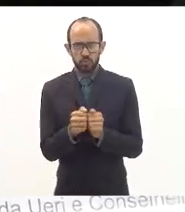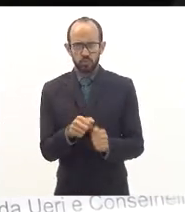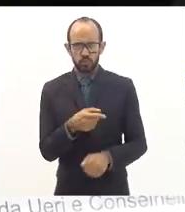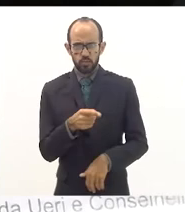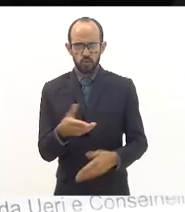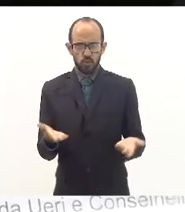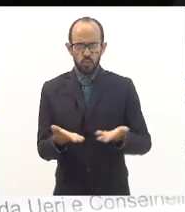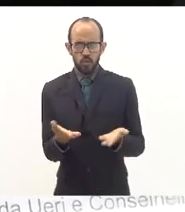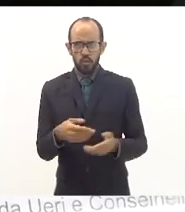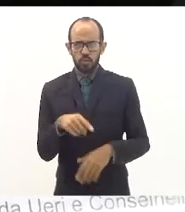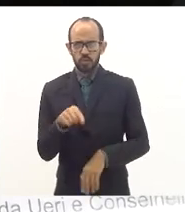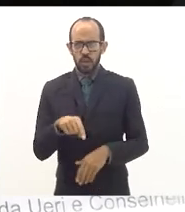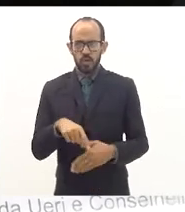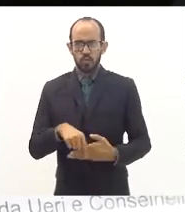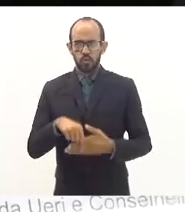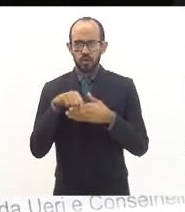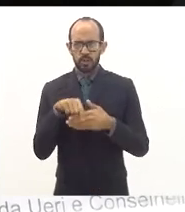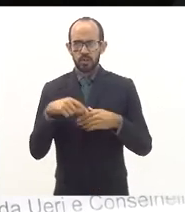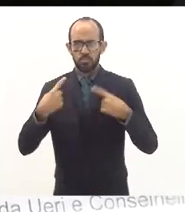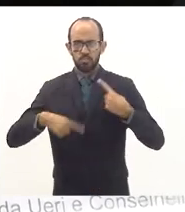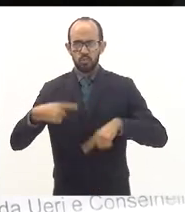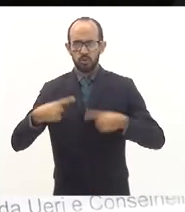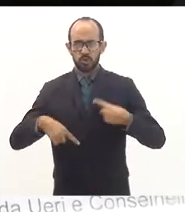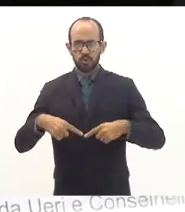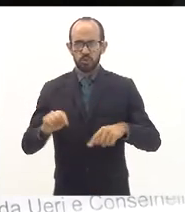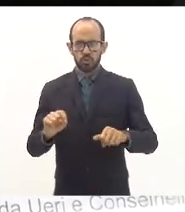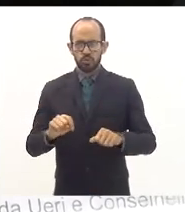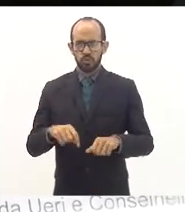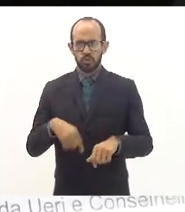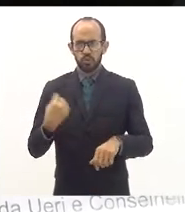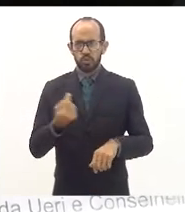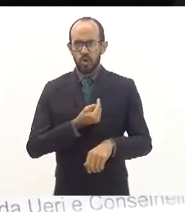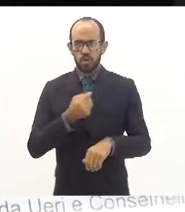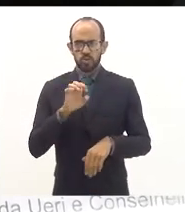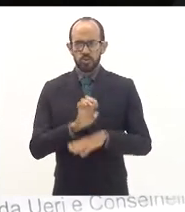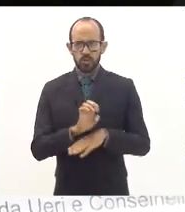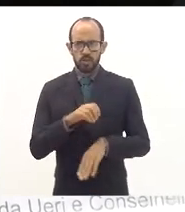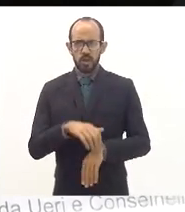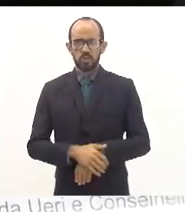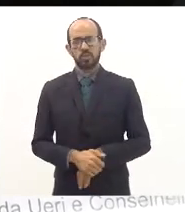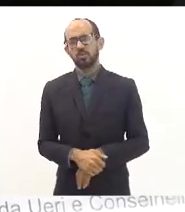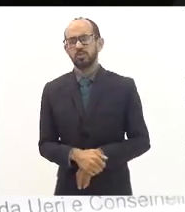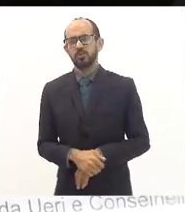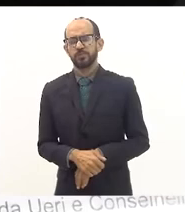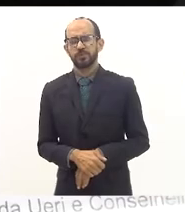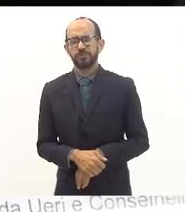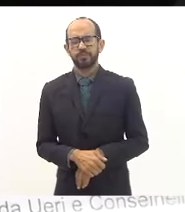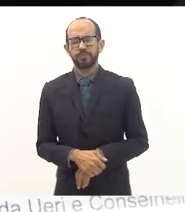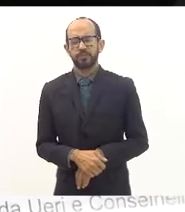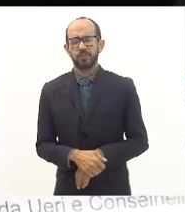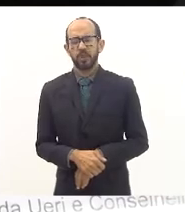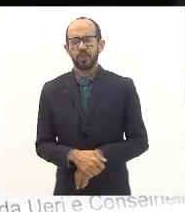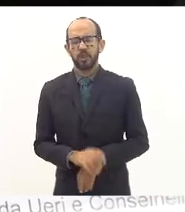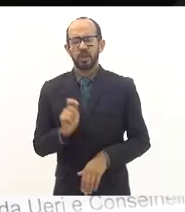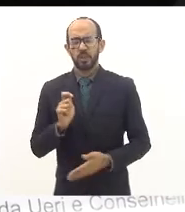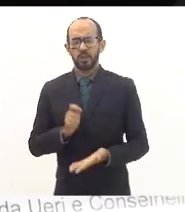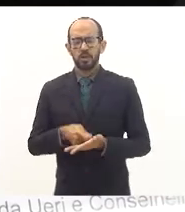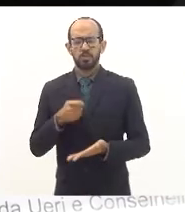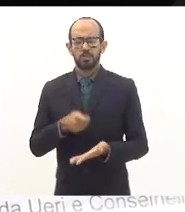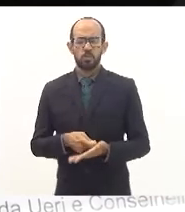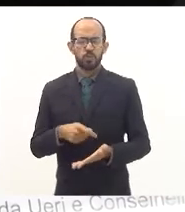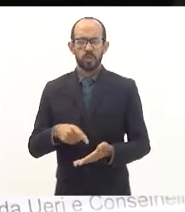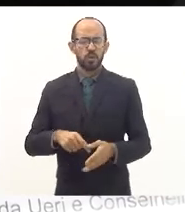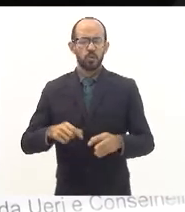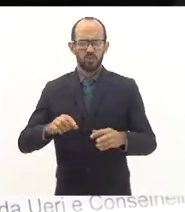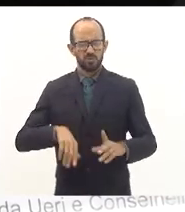hoje é um líder político aqui em nosso estado, e que impunha com tanta dignidade